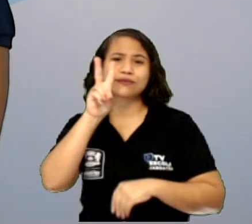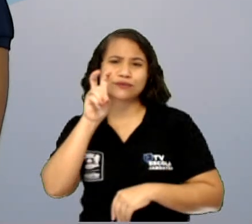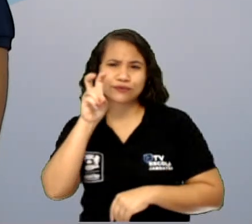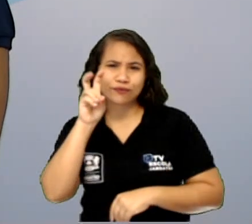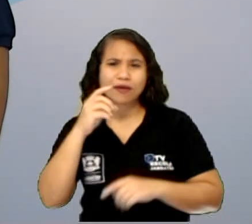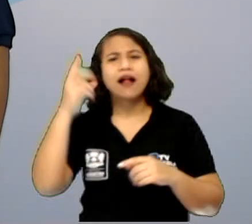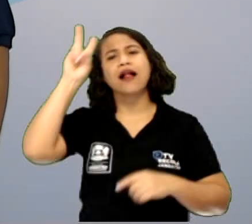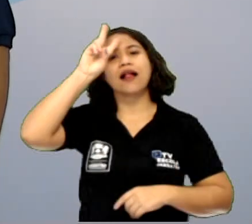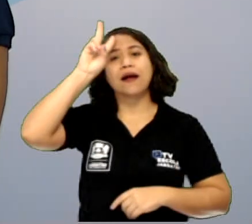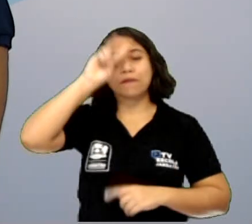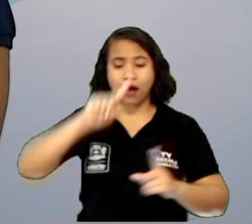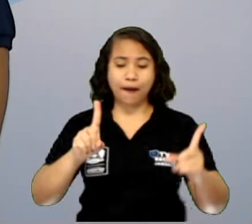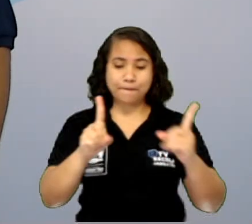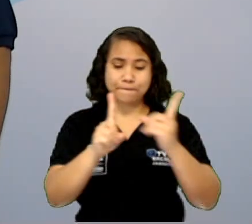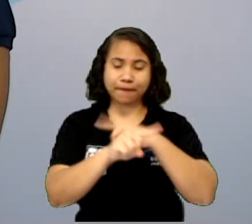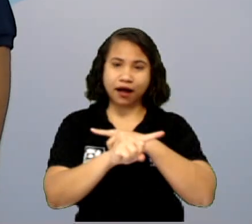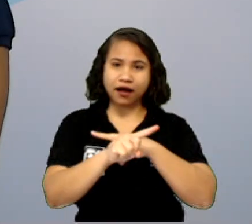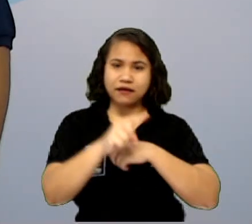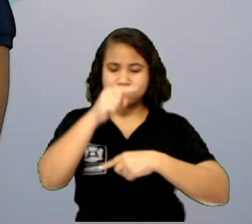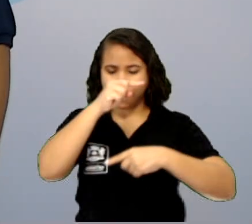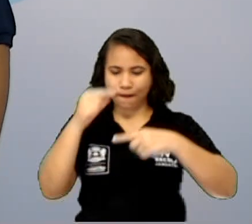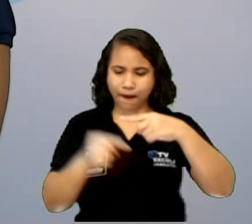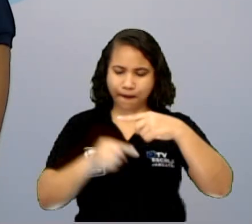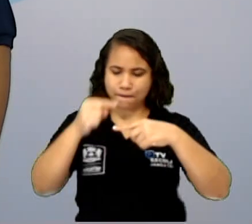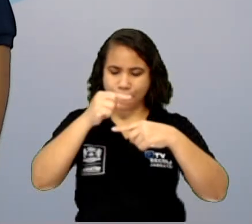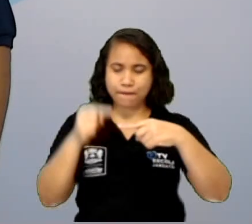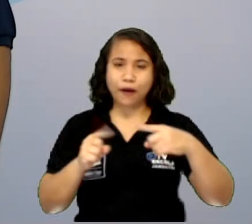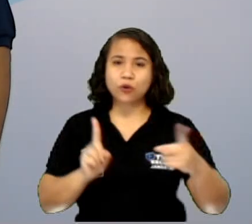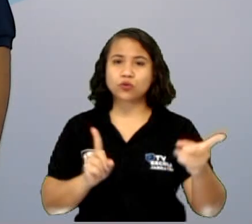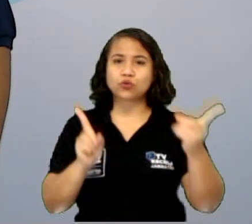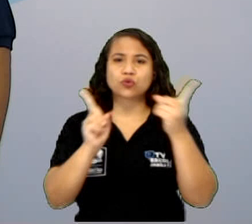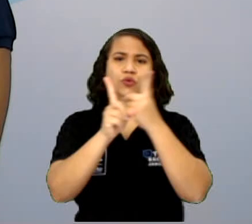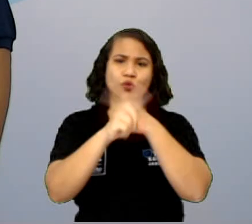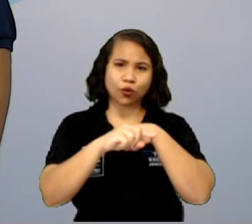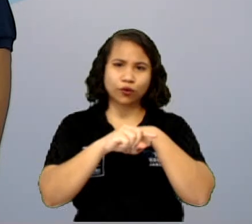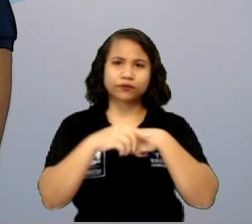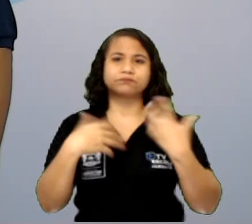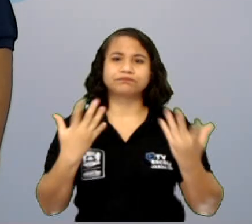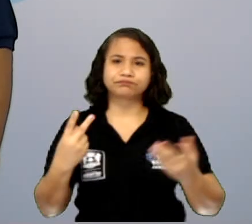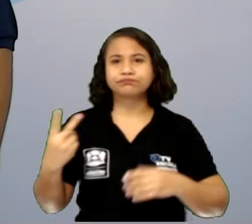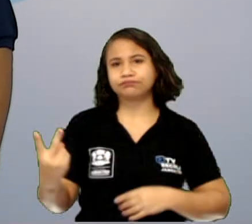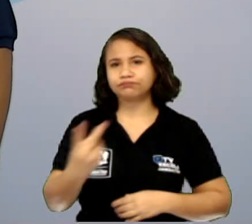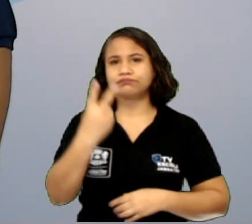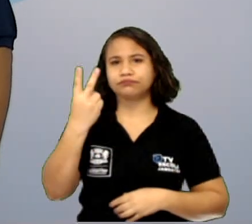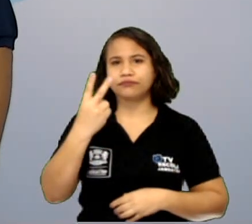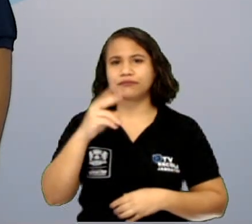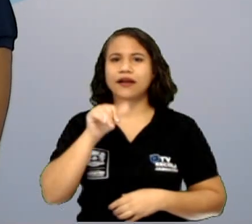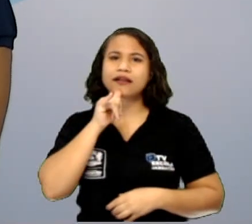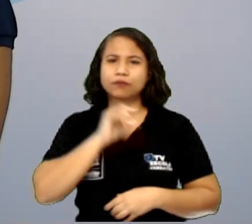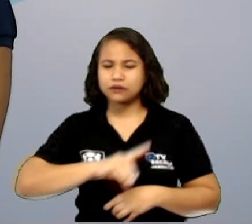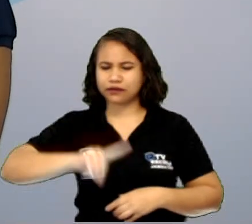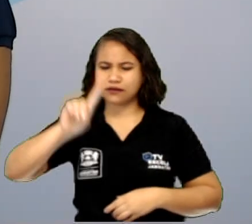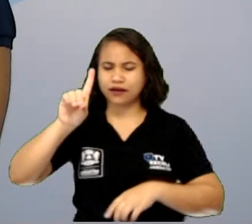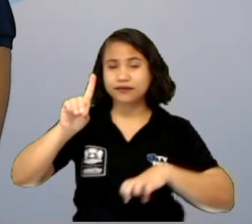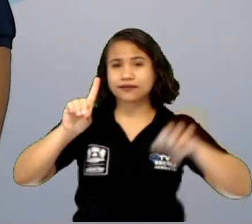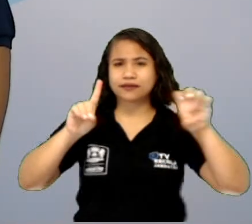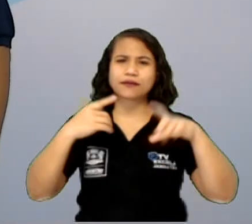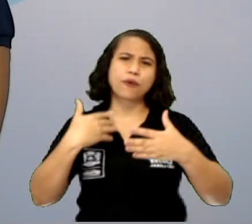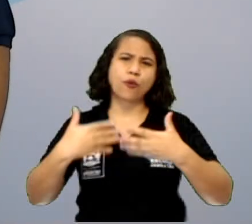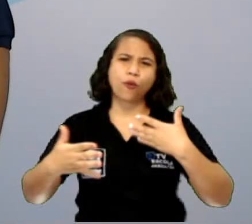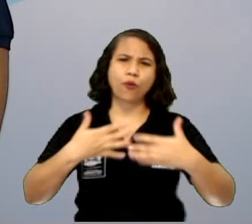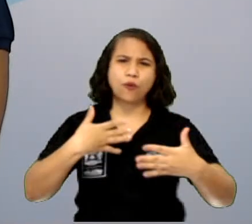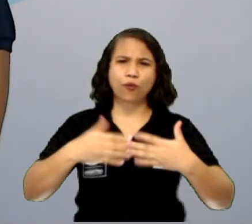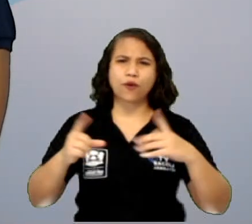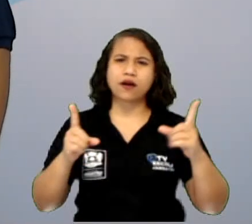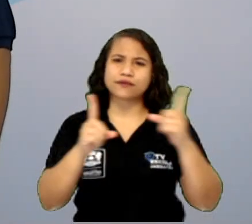lembrar de inverter uma das duas grandezas tá Eu sempre tô é invertendo a da direita não posso ser qualquer uma